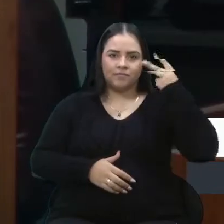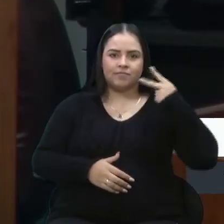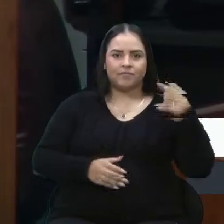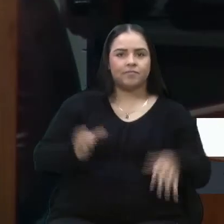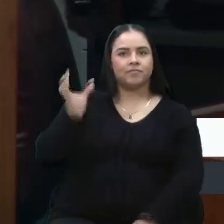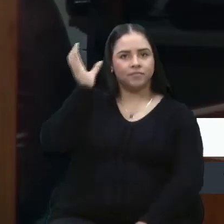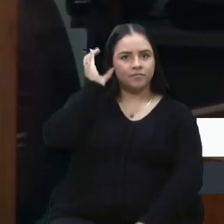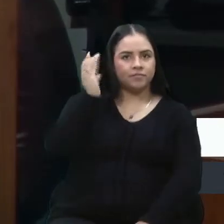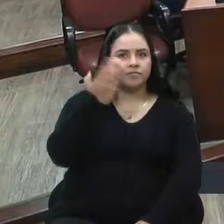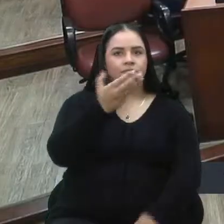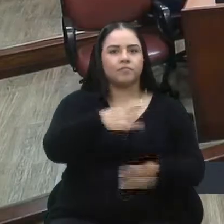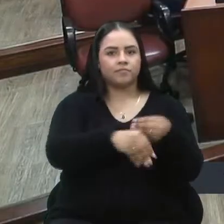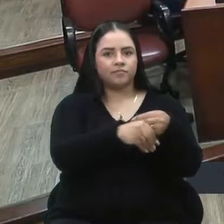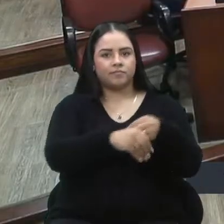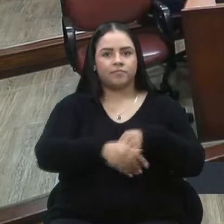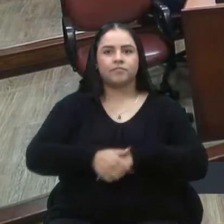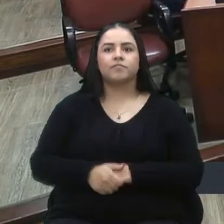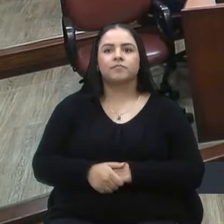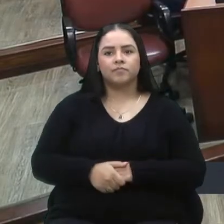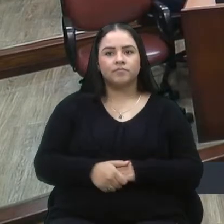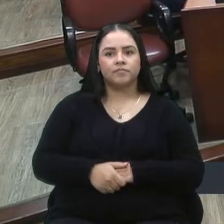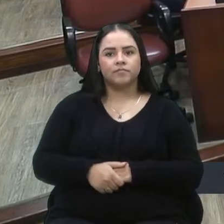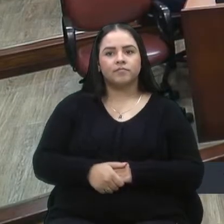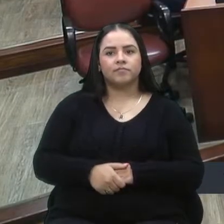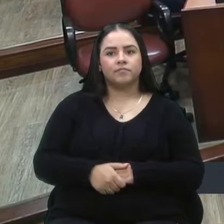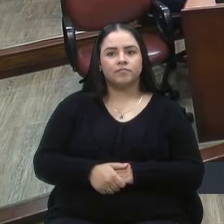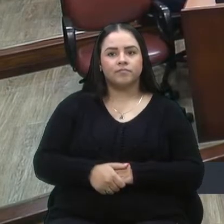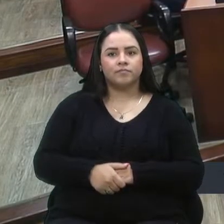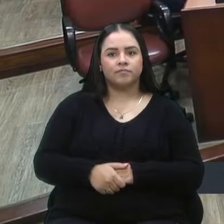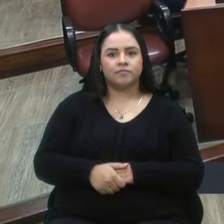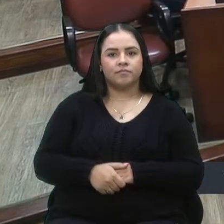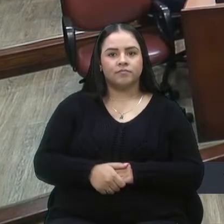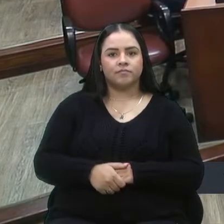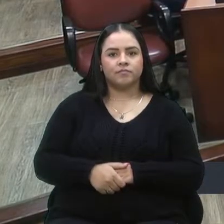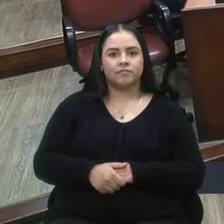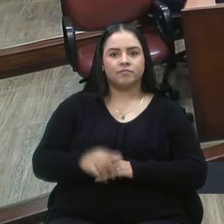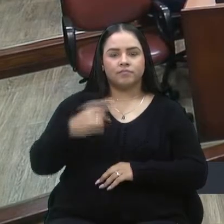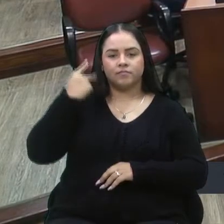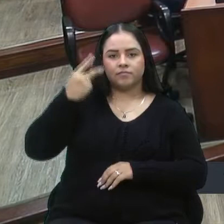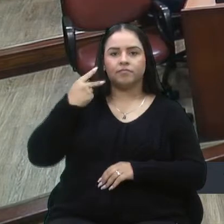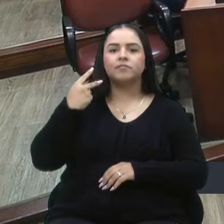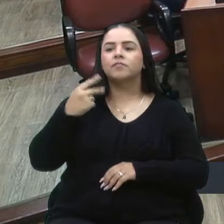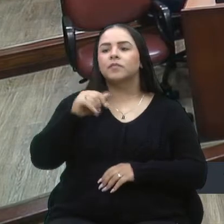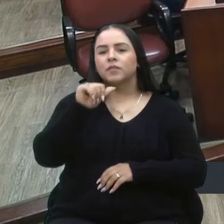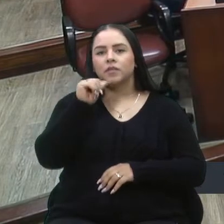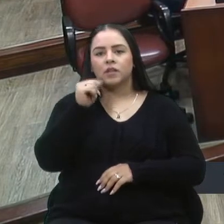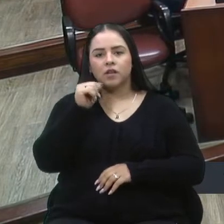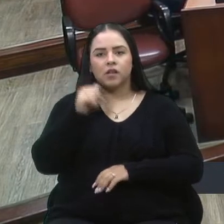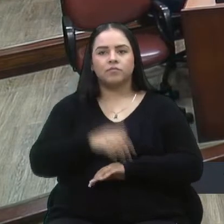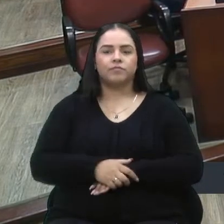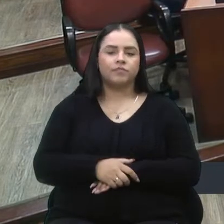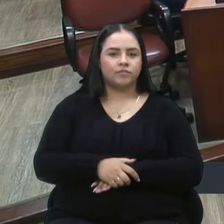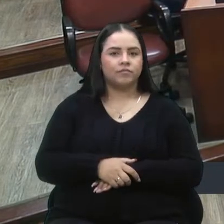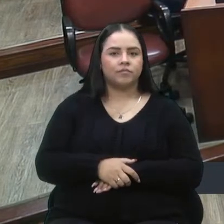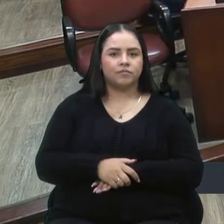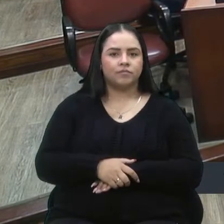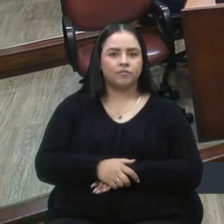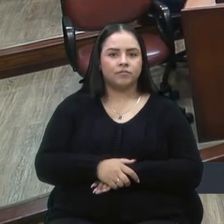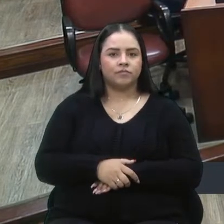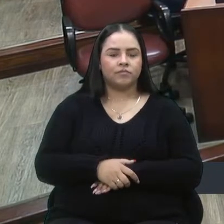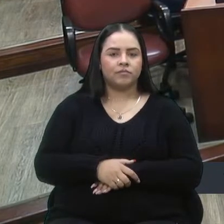adoro e seu a parte por gentileza o e a vereador Marcão a sempre